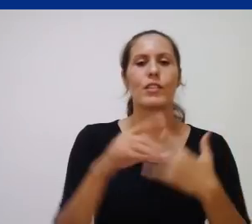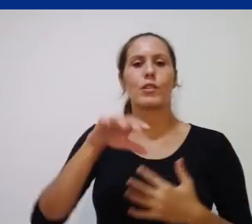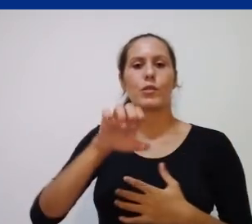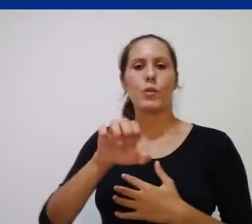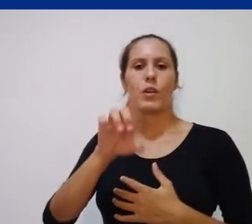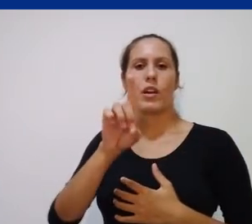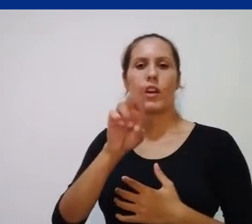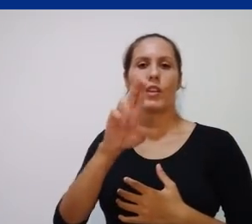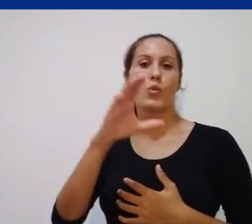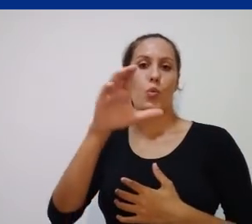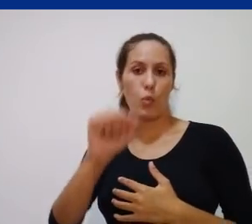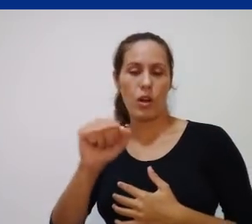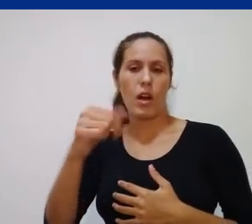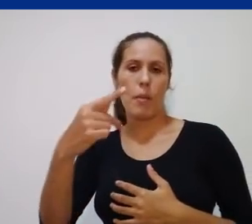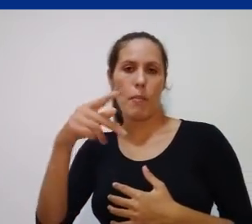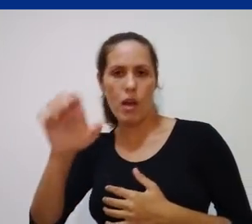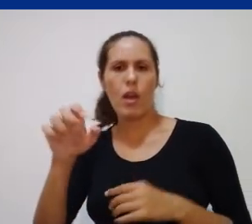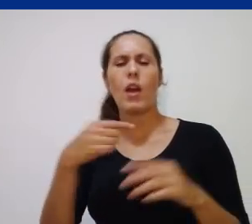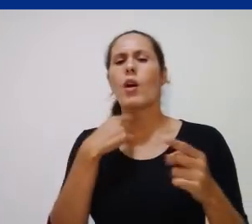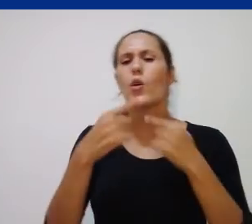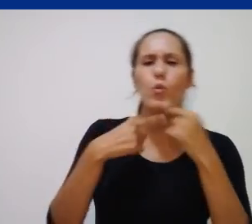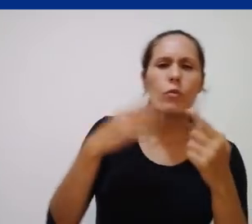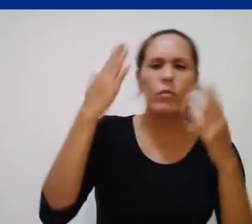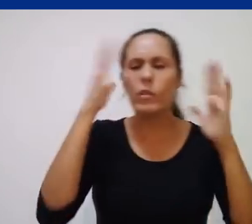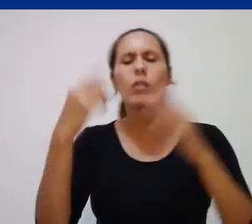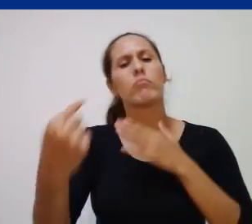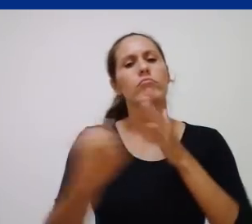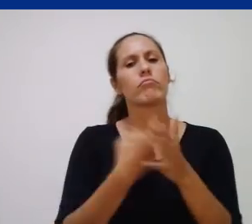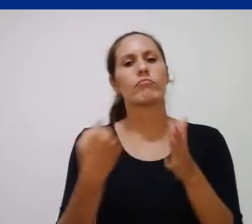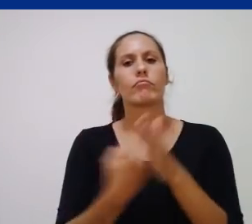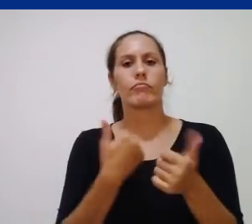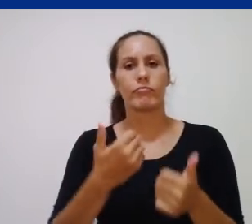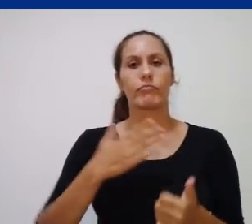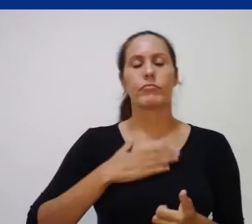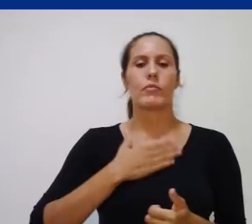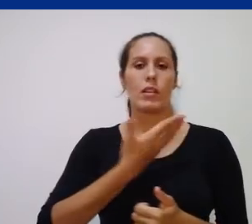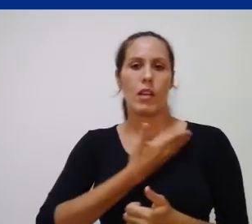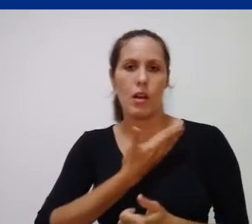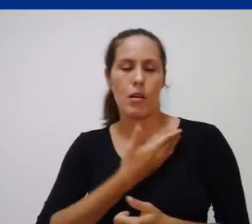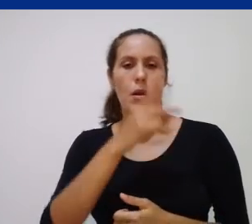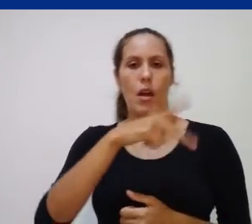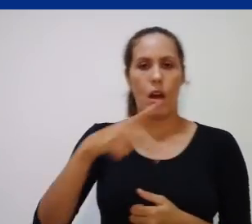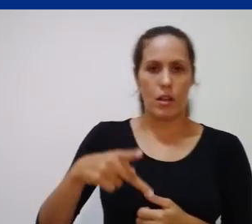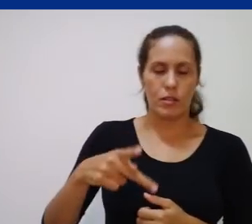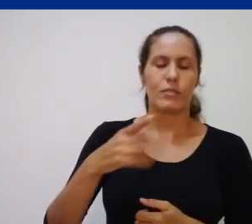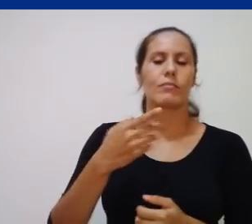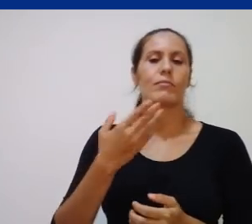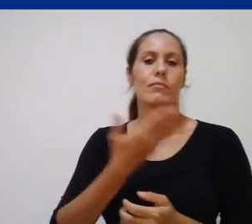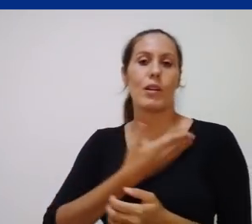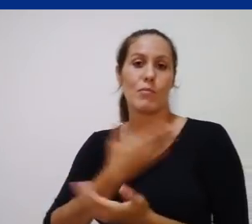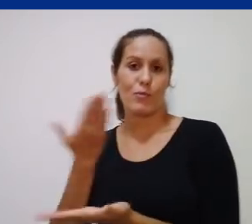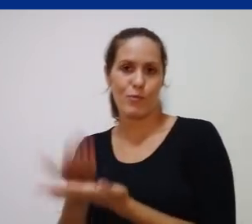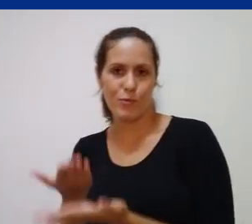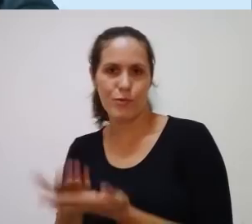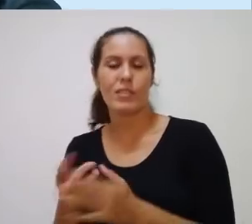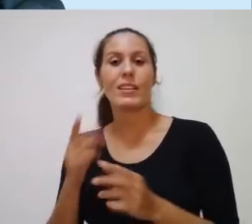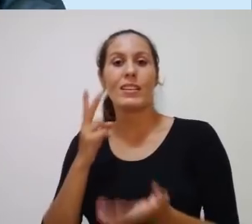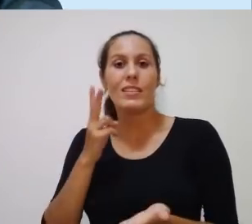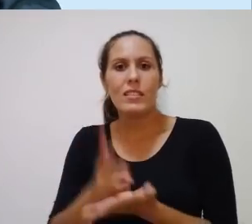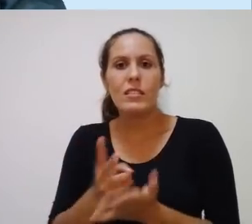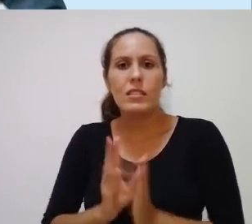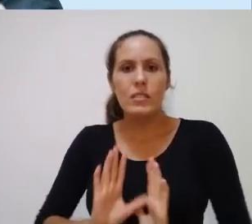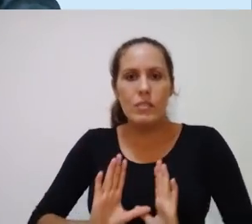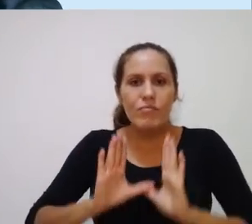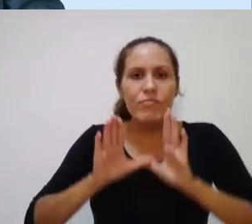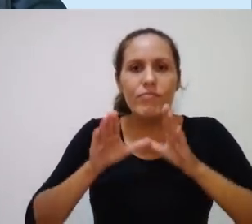EducaPE. Lembre, estaremos lá para tirar qualquer dúvida de vocês. E amigo estudante, amigo professor, lembre-se, seja o catalisador. Catalise